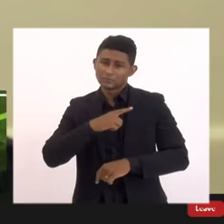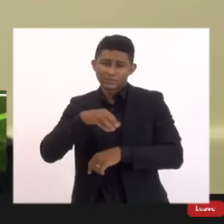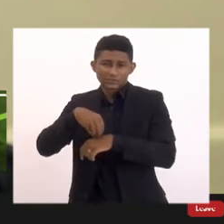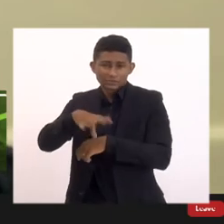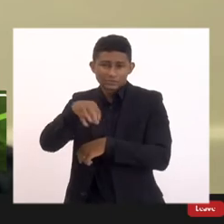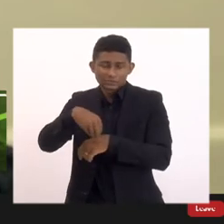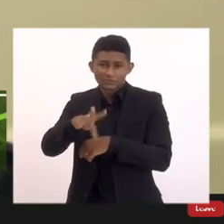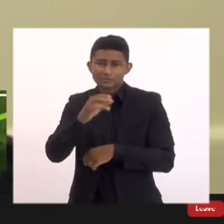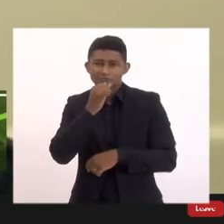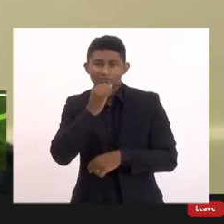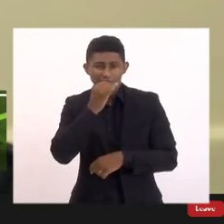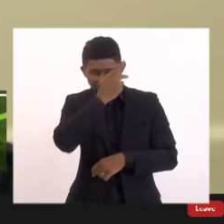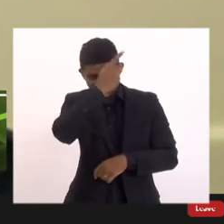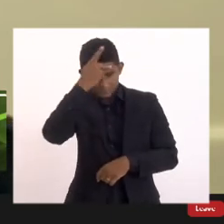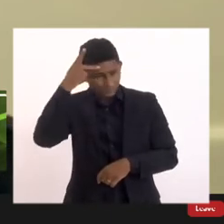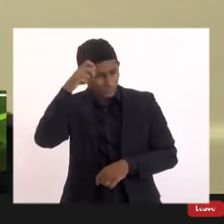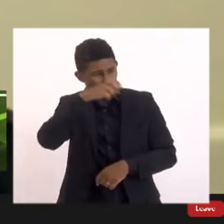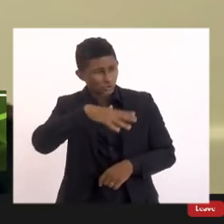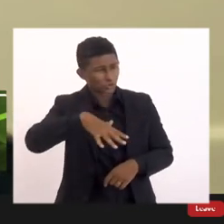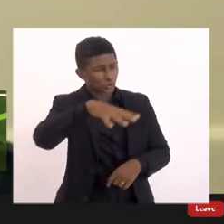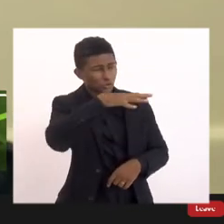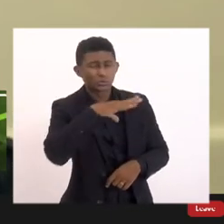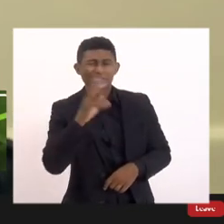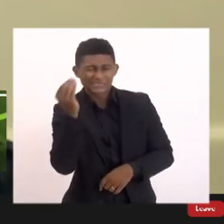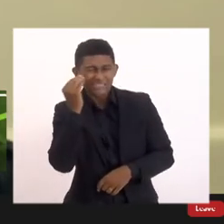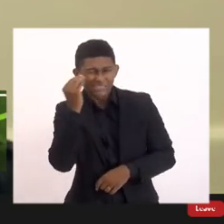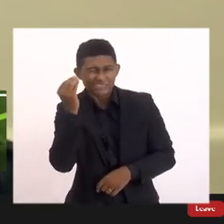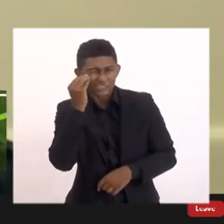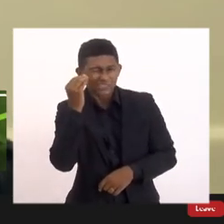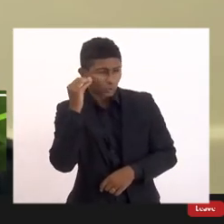testa todo mundo, não sai se testando todas as pessoas